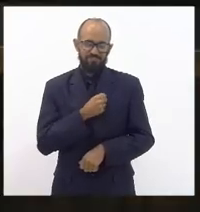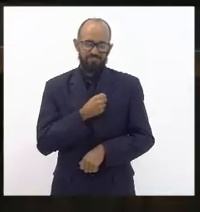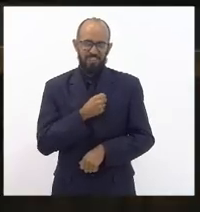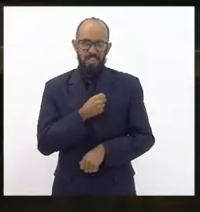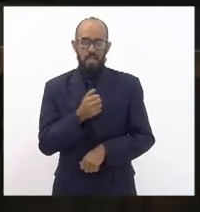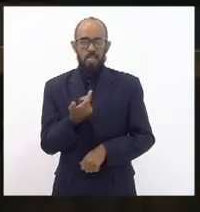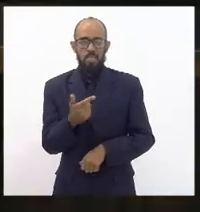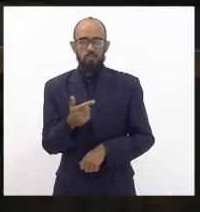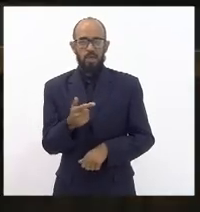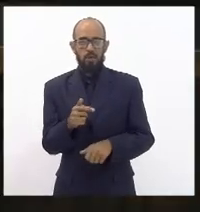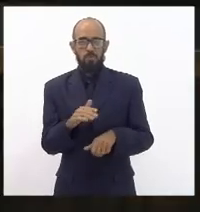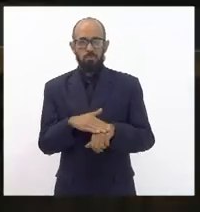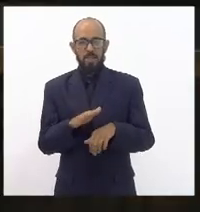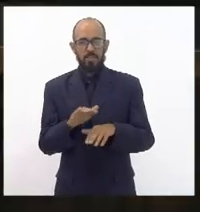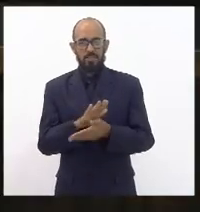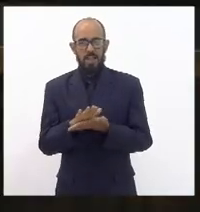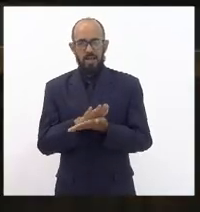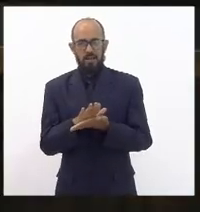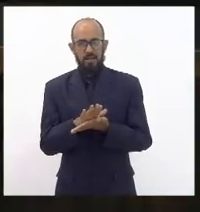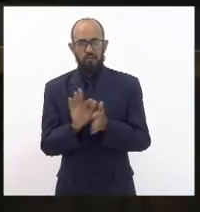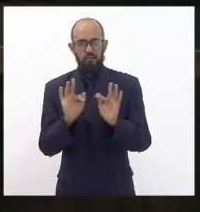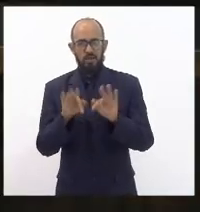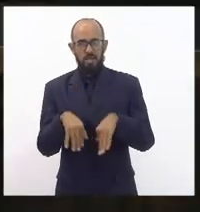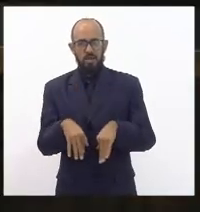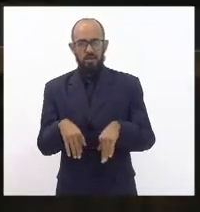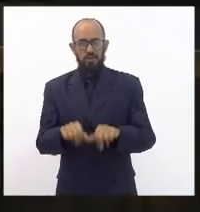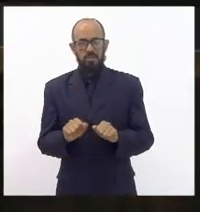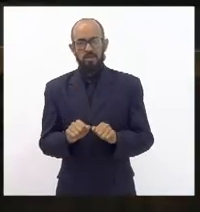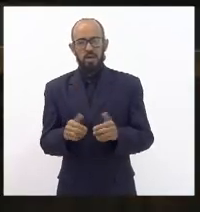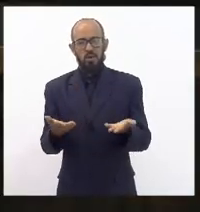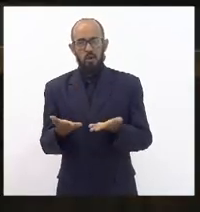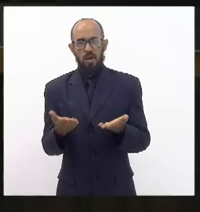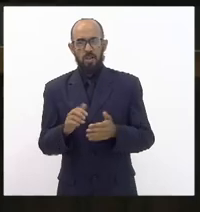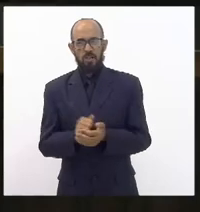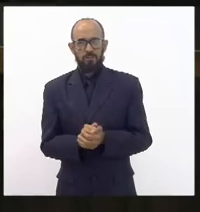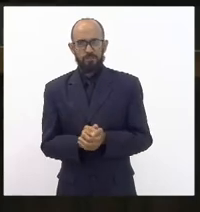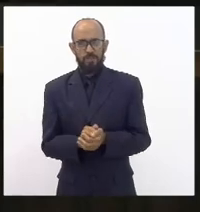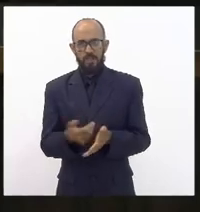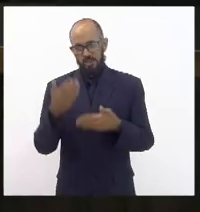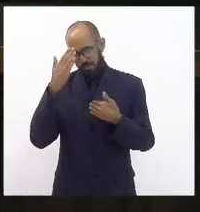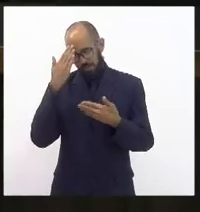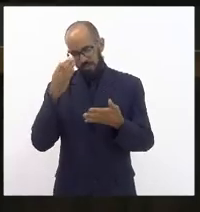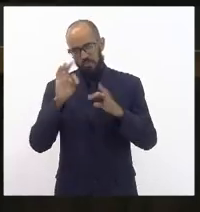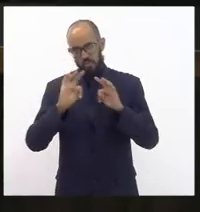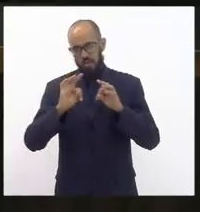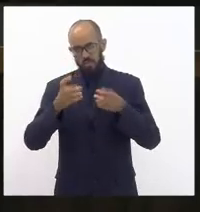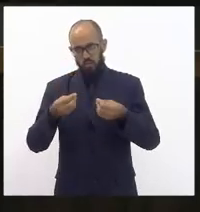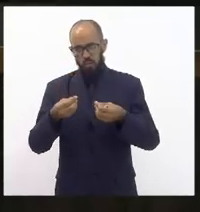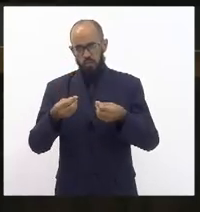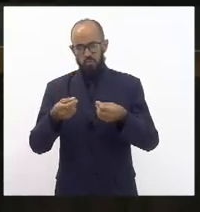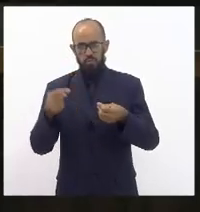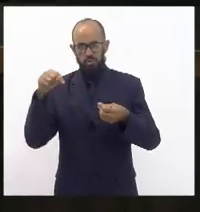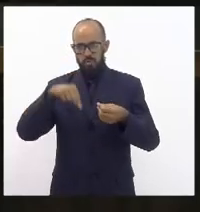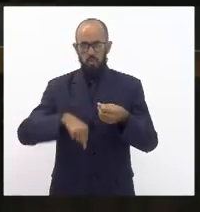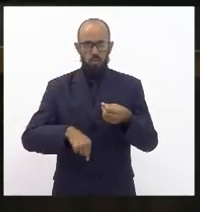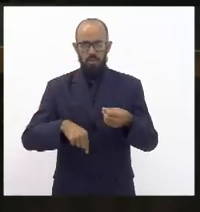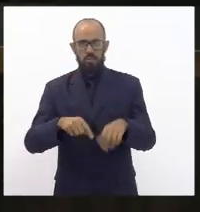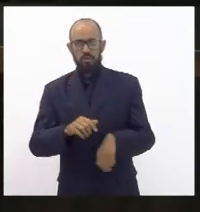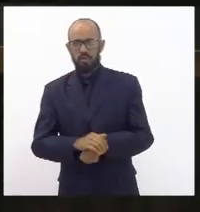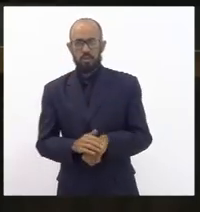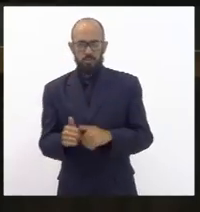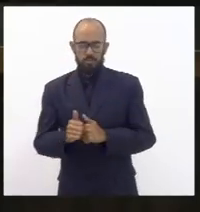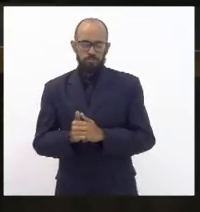tratar declaro encerrado o expediente final agradecendo a todas as todos que estão aqui